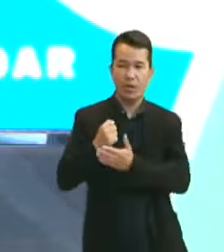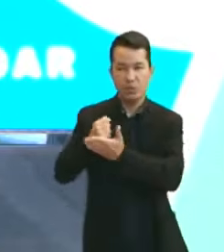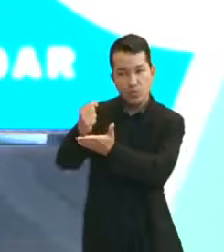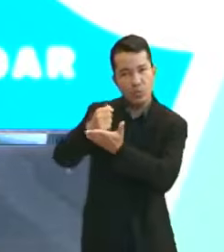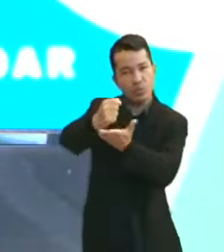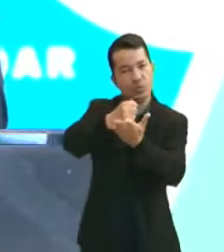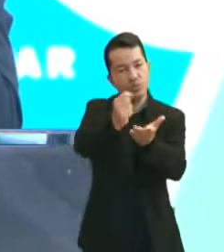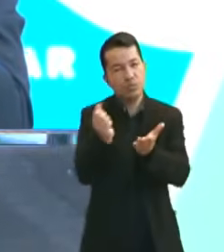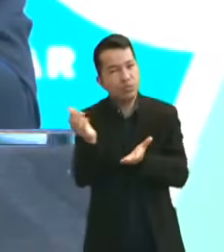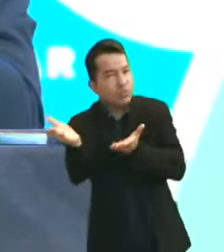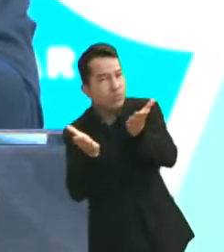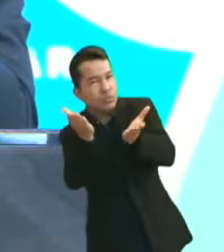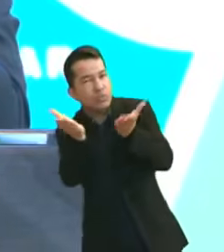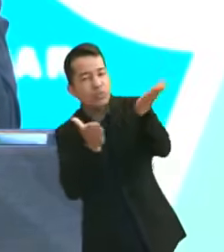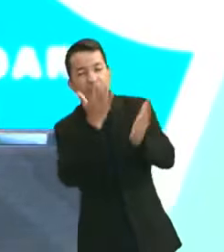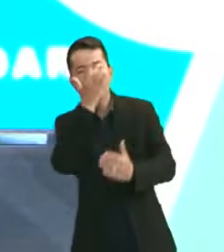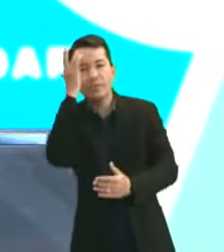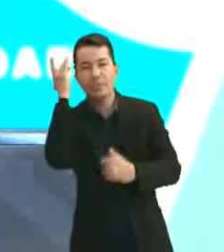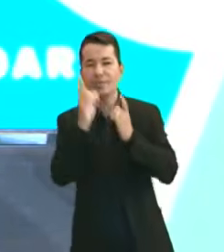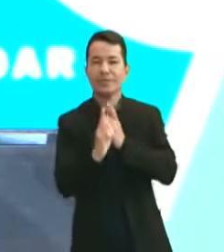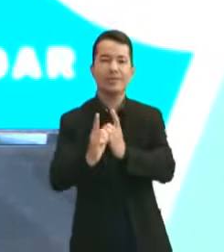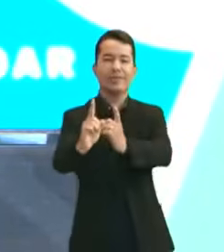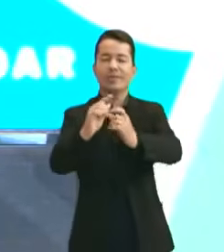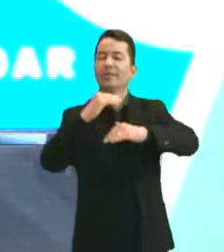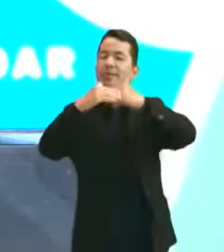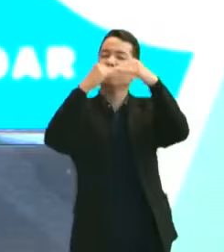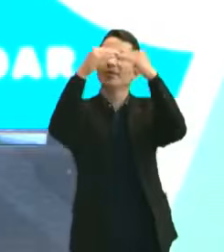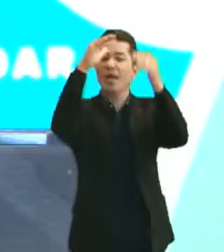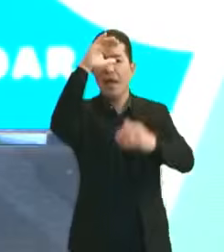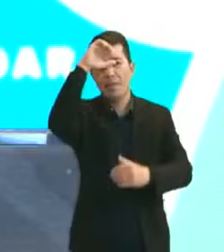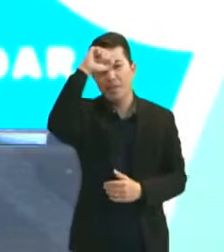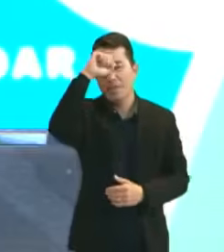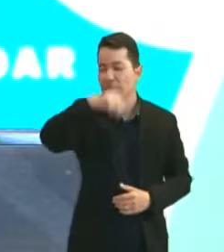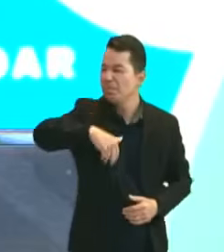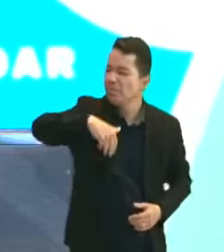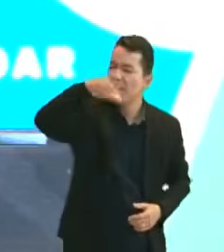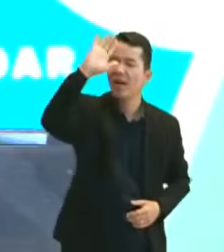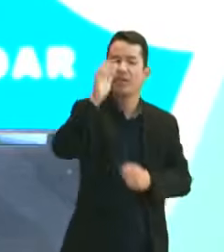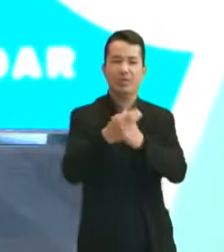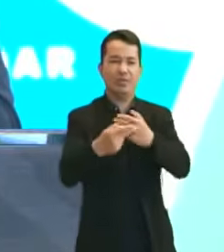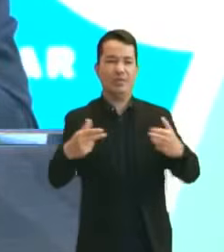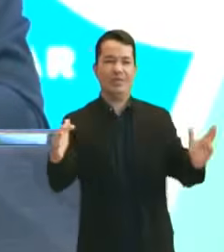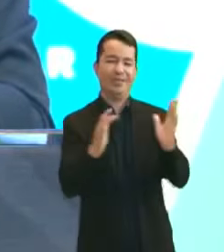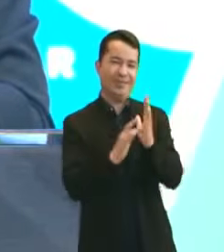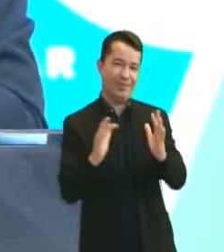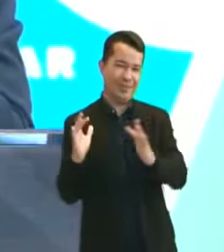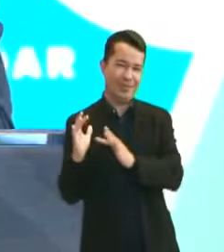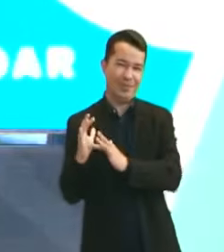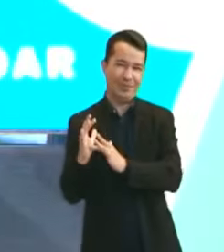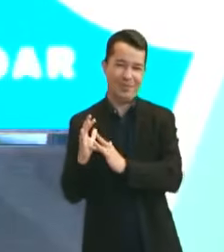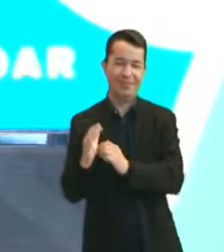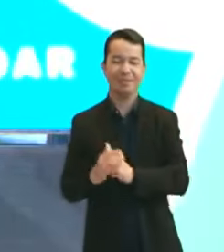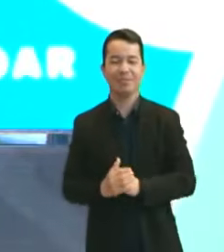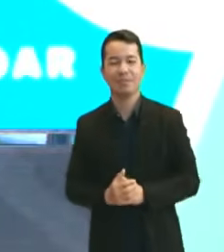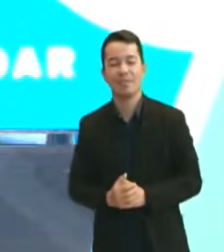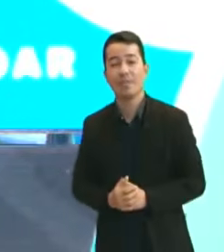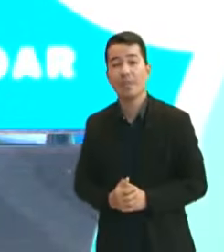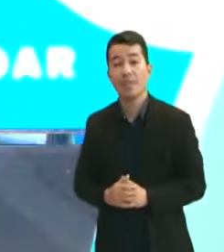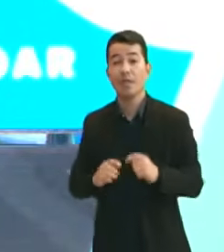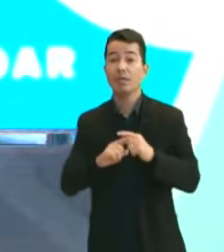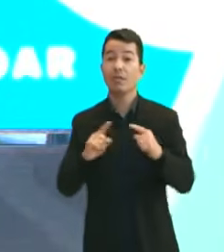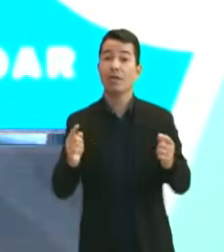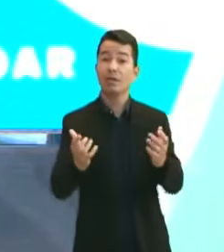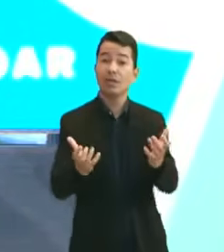conectar irmãos que estão procurando a nossa igreja nessa época do ano. Mas sabe, meus irmãos, eu quero